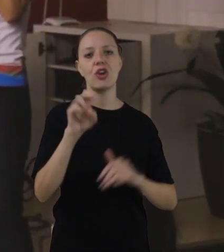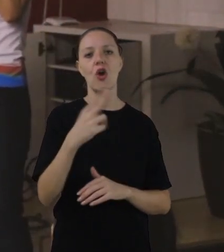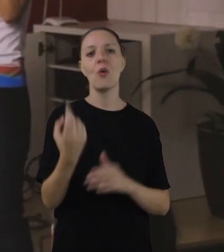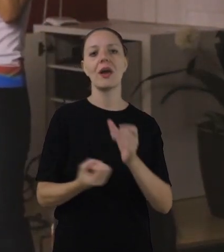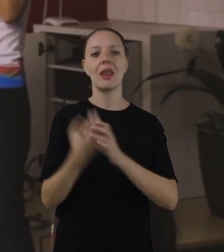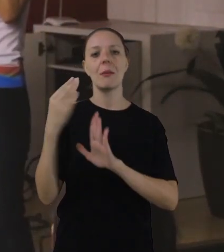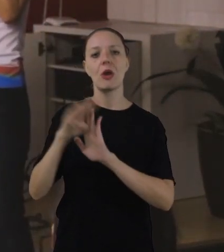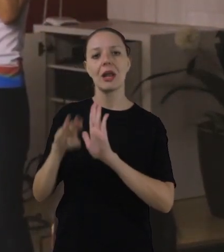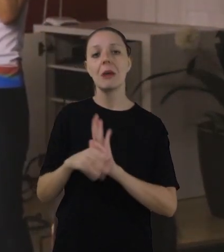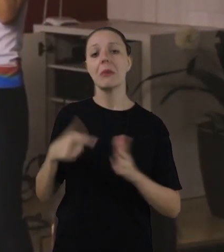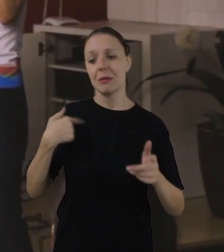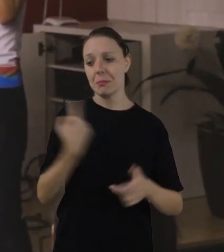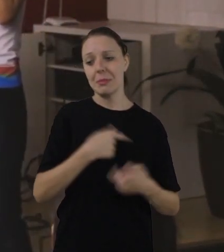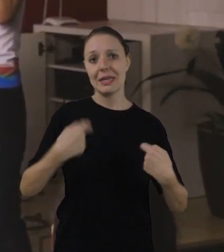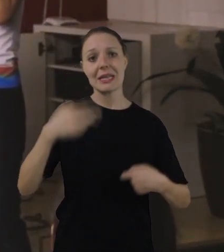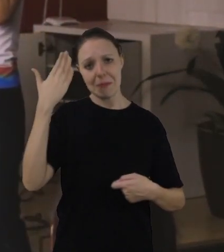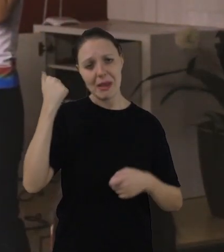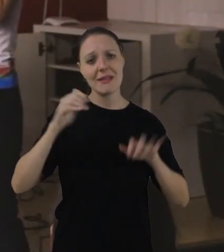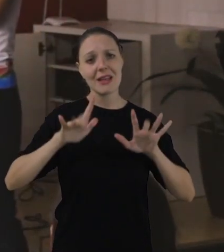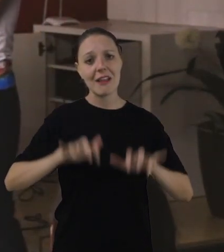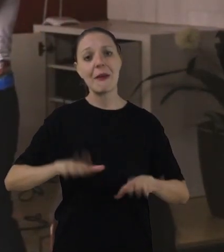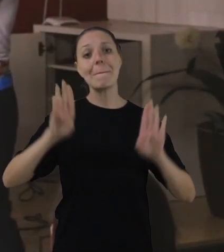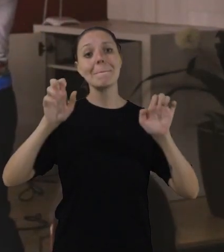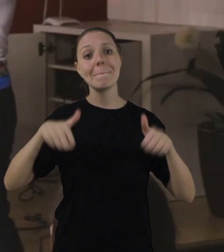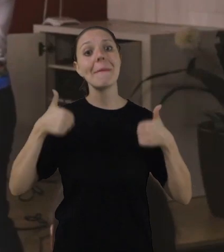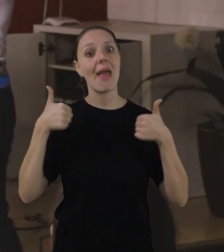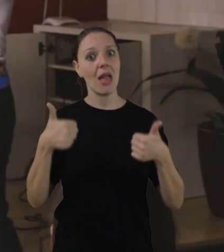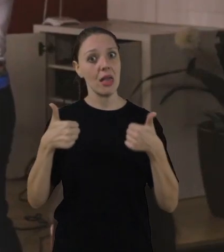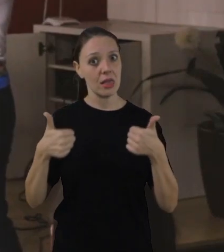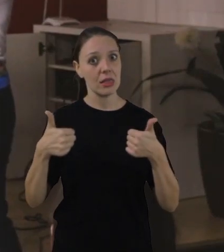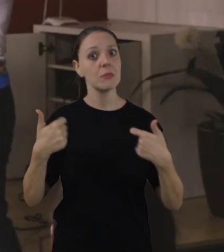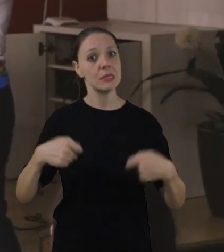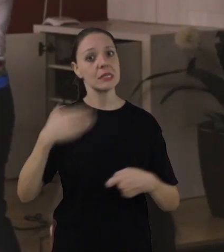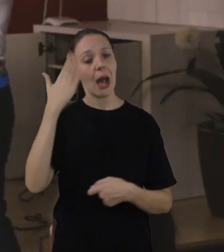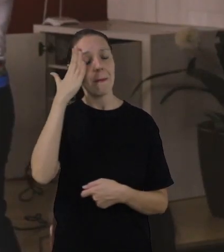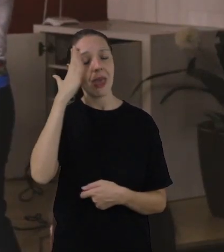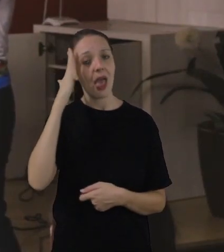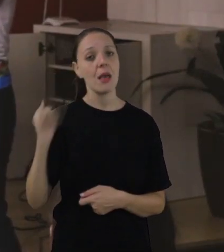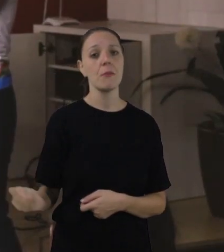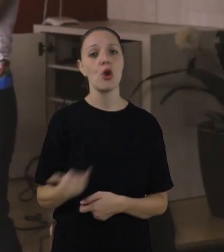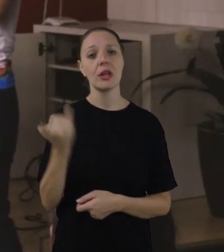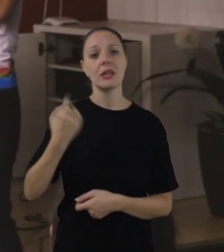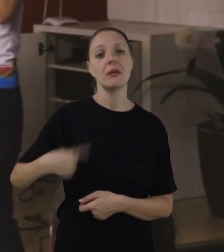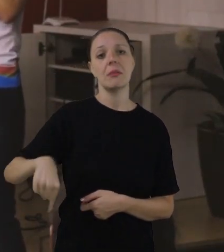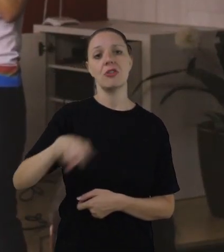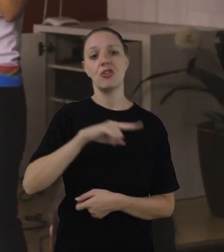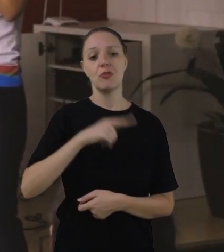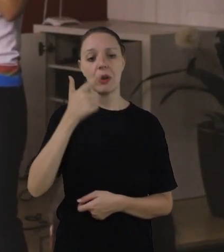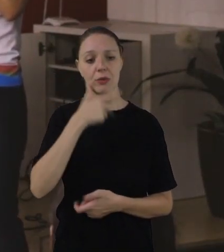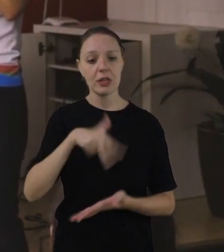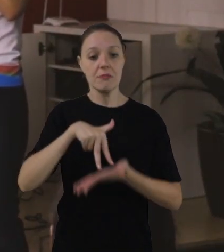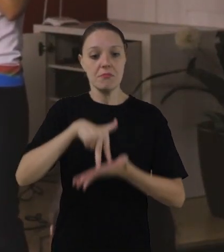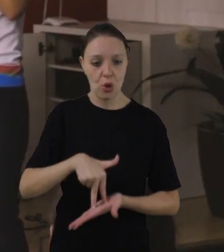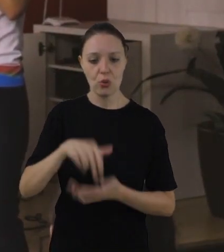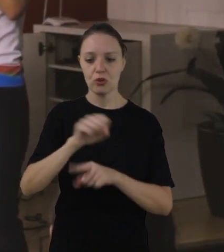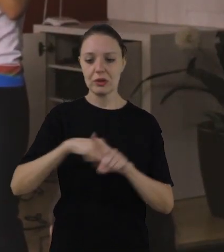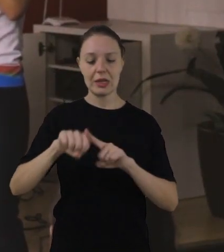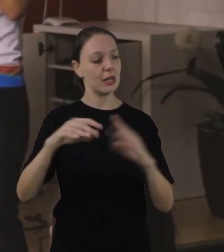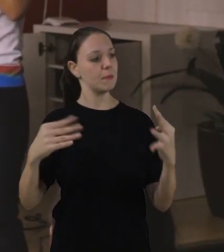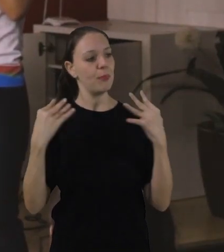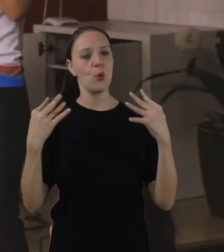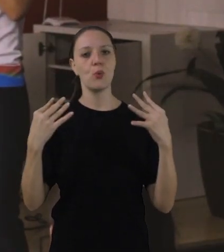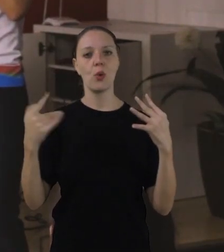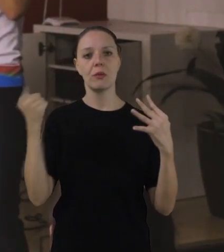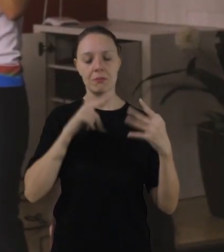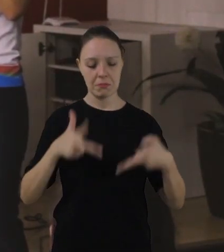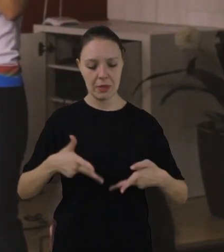muito escrever, e escrever bem, né? É importante para a gente até se posicionar na sociedade como